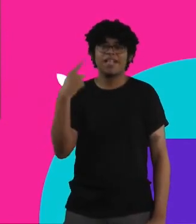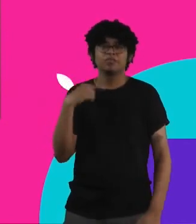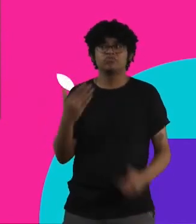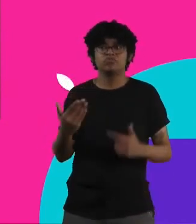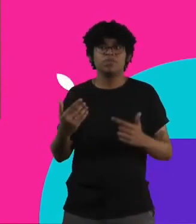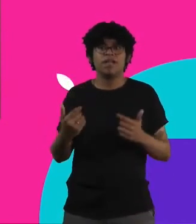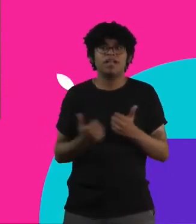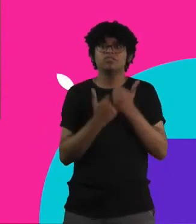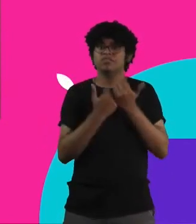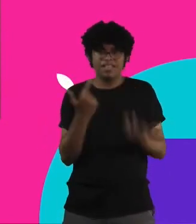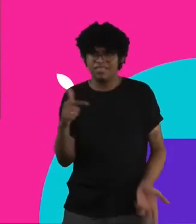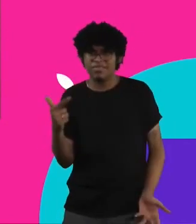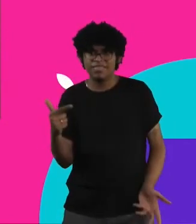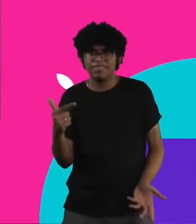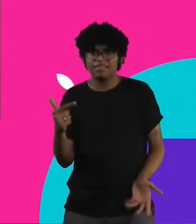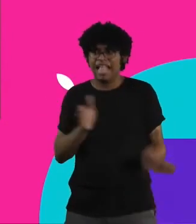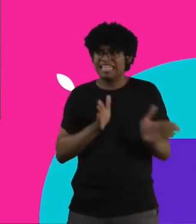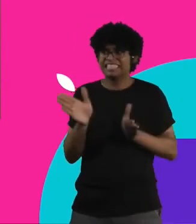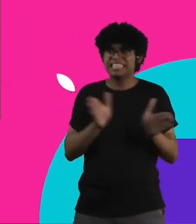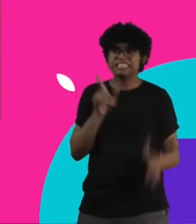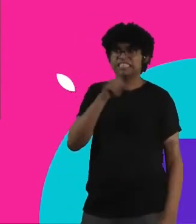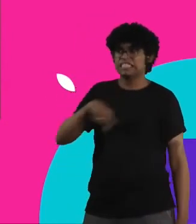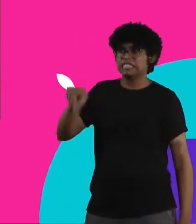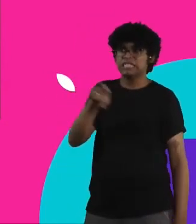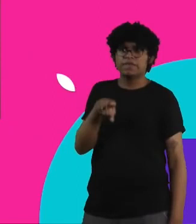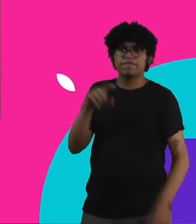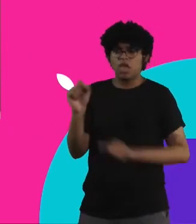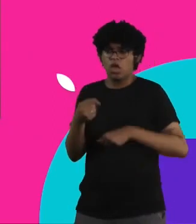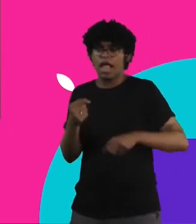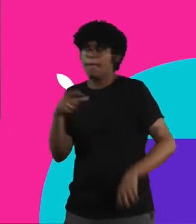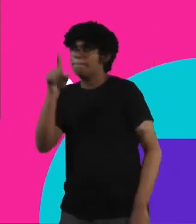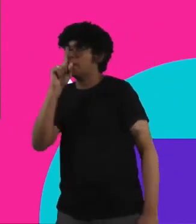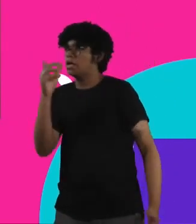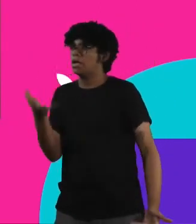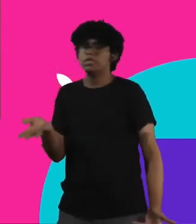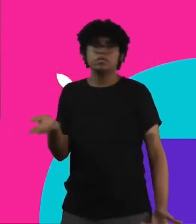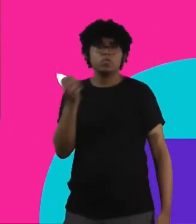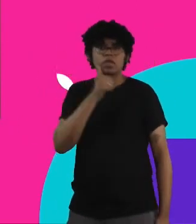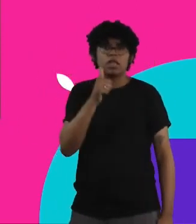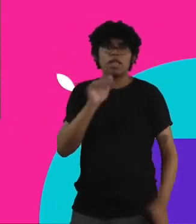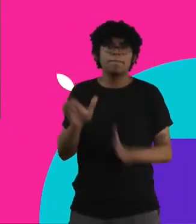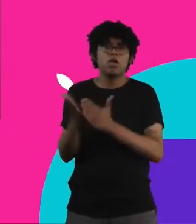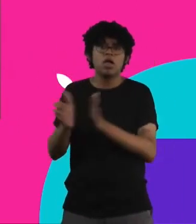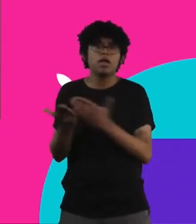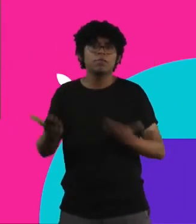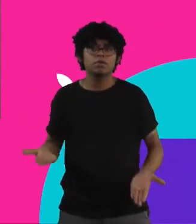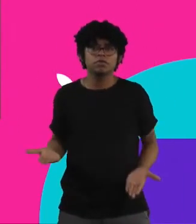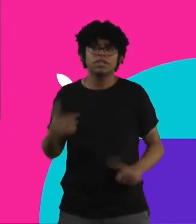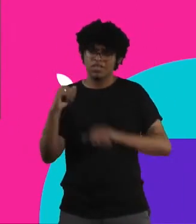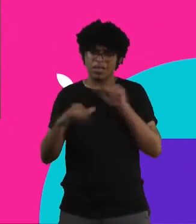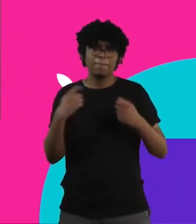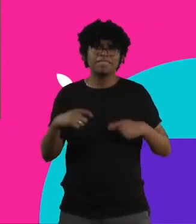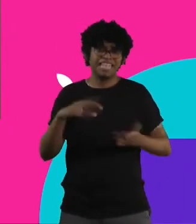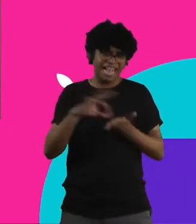fácil, para ser uma coisa acessível para dona de casa. Então, essas são mudanças assim que já começam no cadastro.